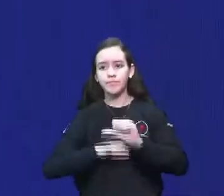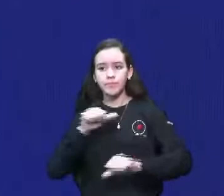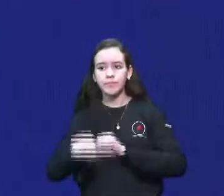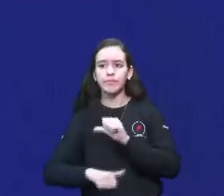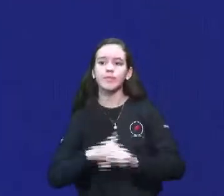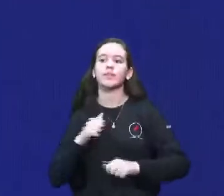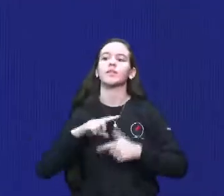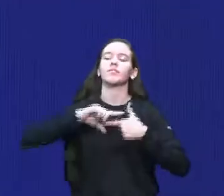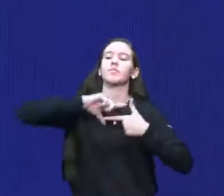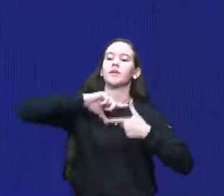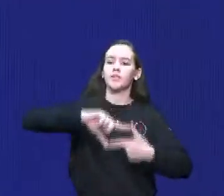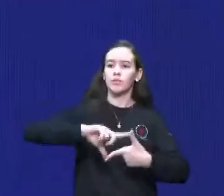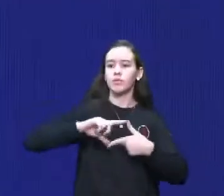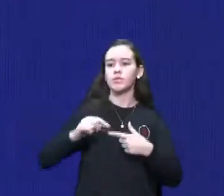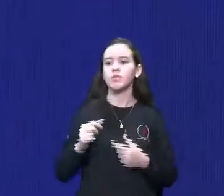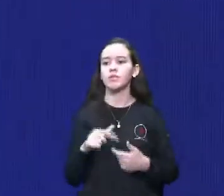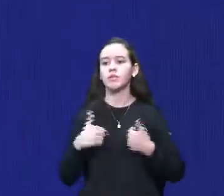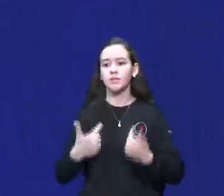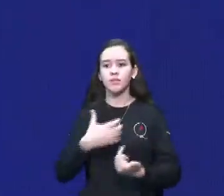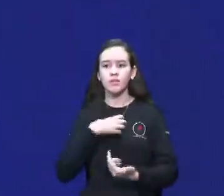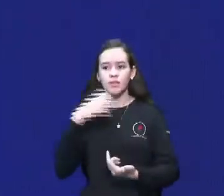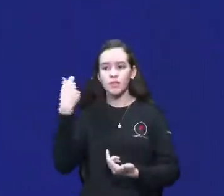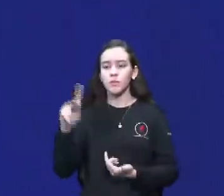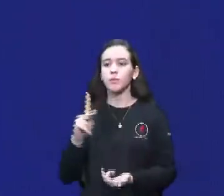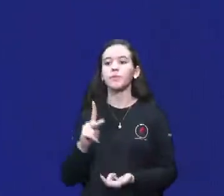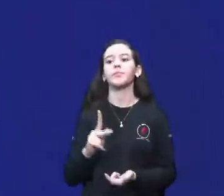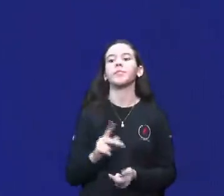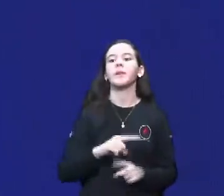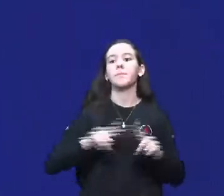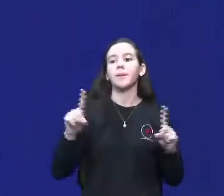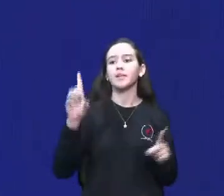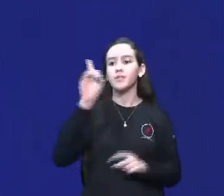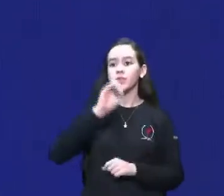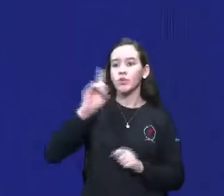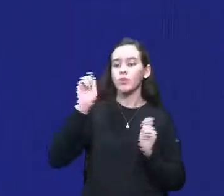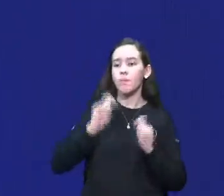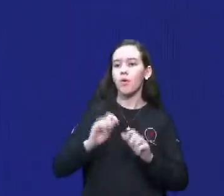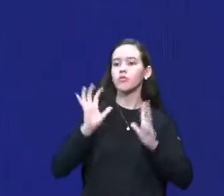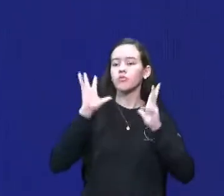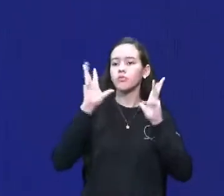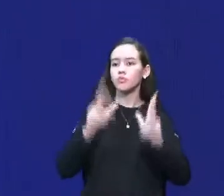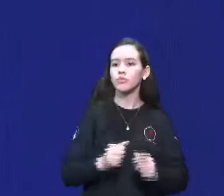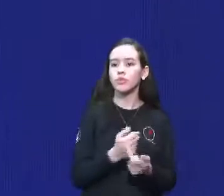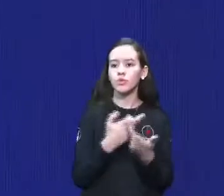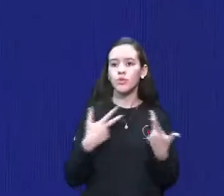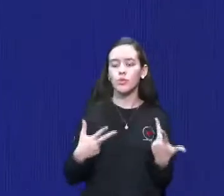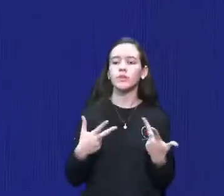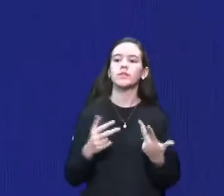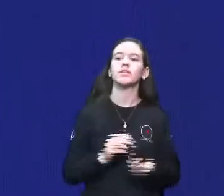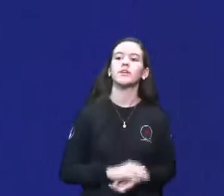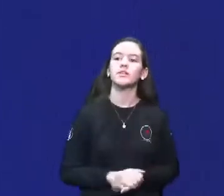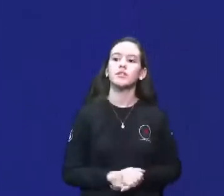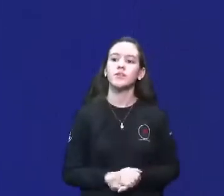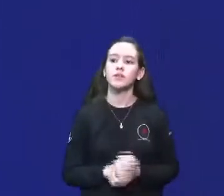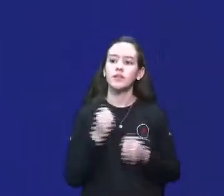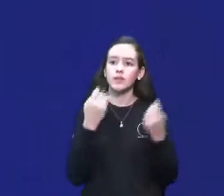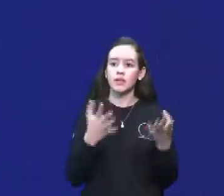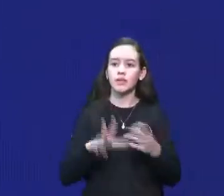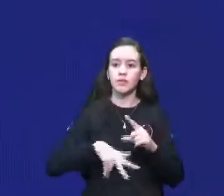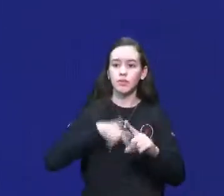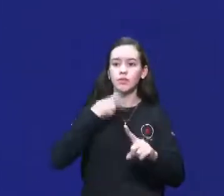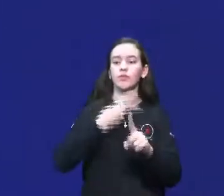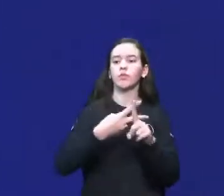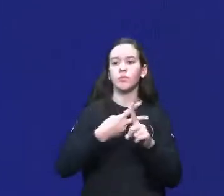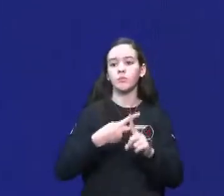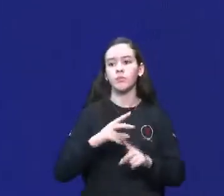da física, fora do que você quiser. Só que aí o Deus que pode tudo, quando vai dar o dobro para Jó, olha o que o texto